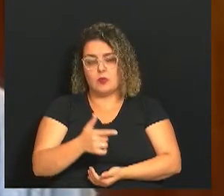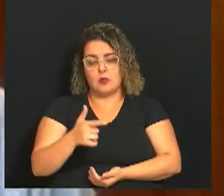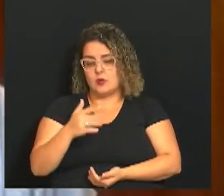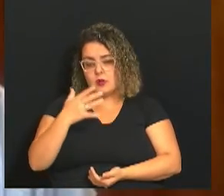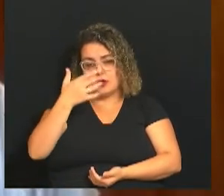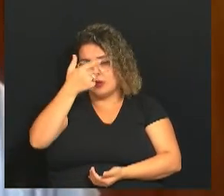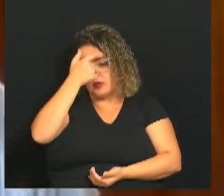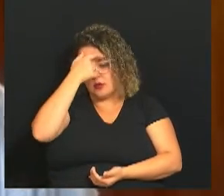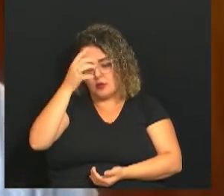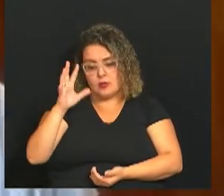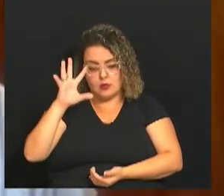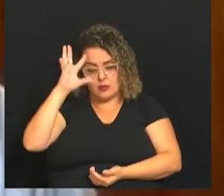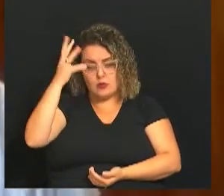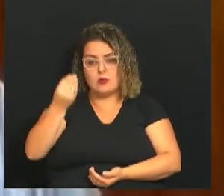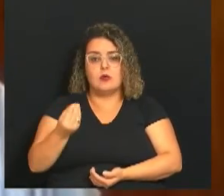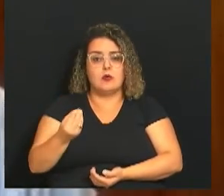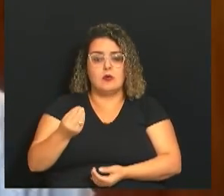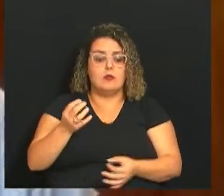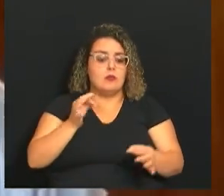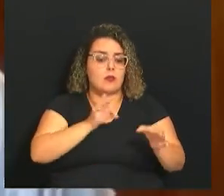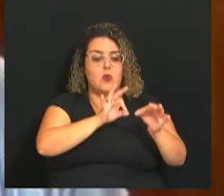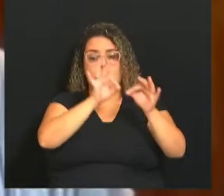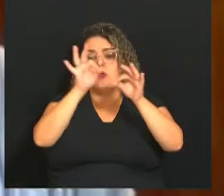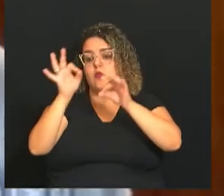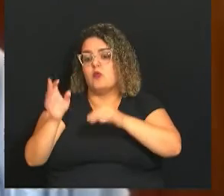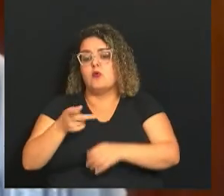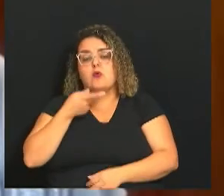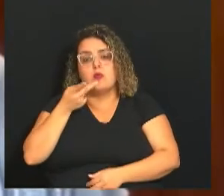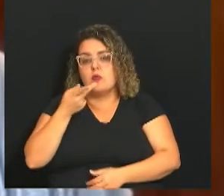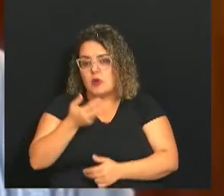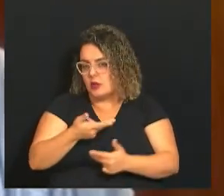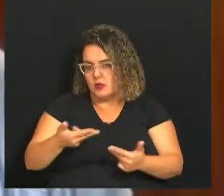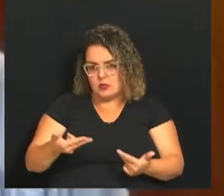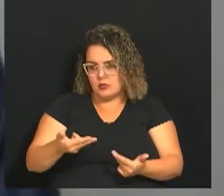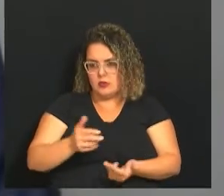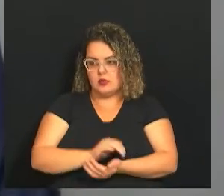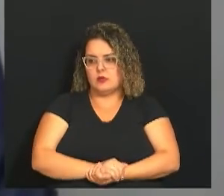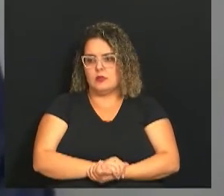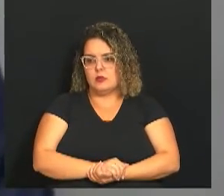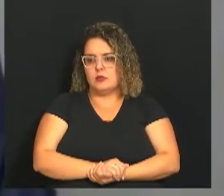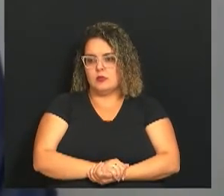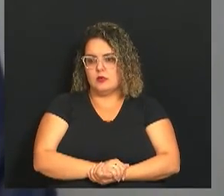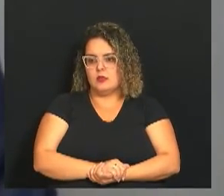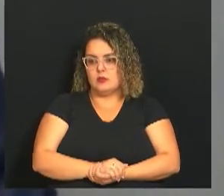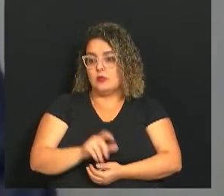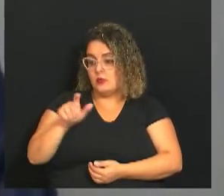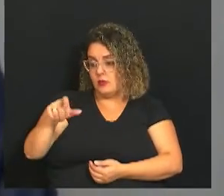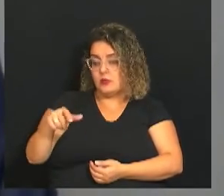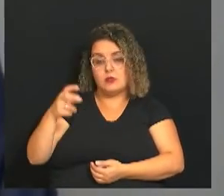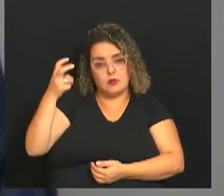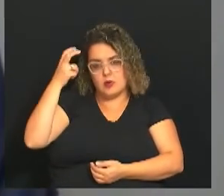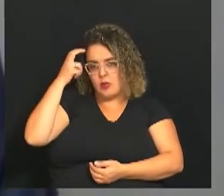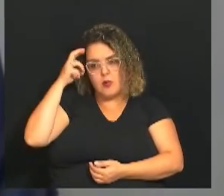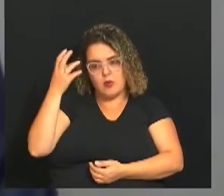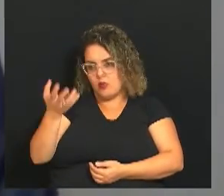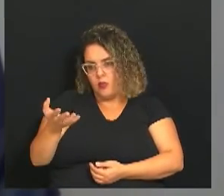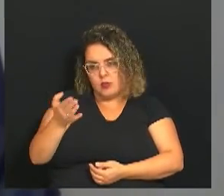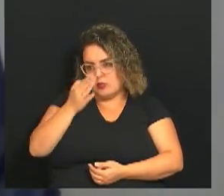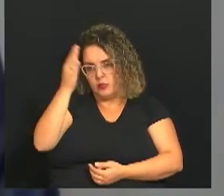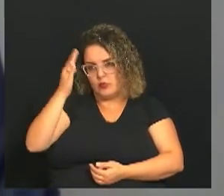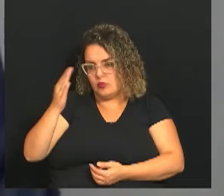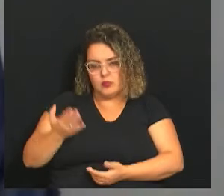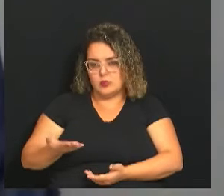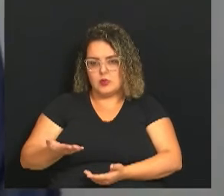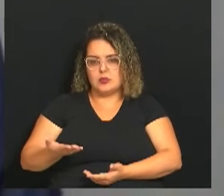vai assistir a alguma coisa que fale sobre isso? É uma questão cultural no Brasil.